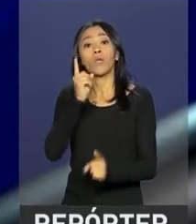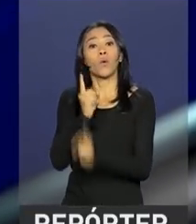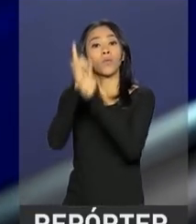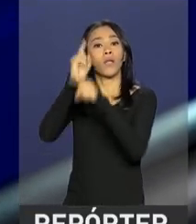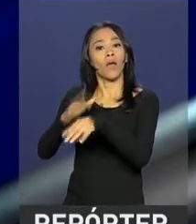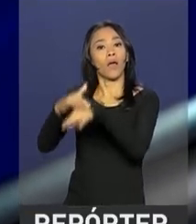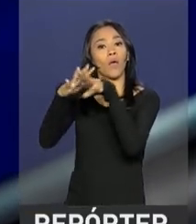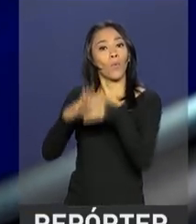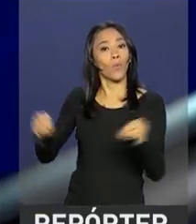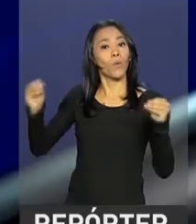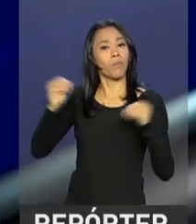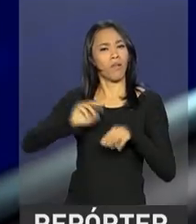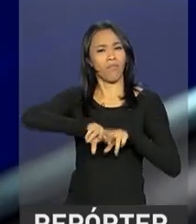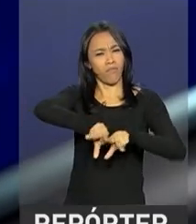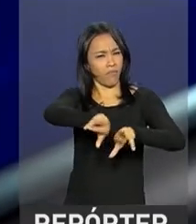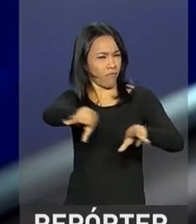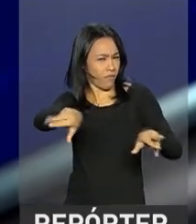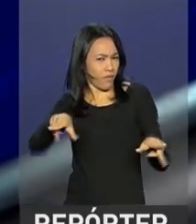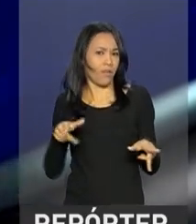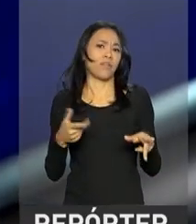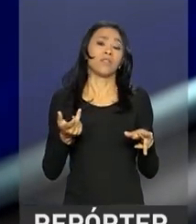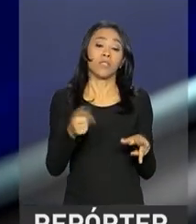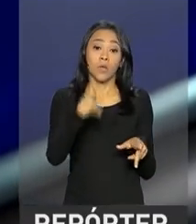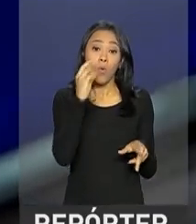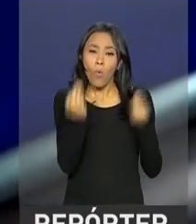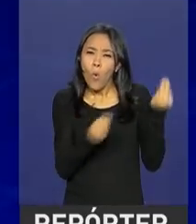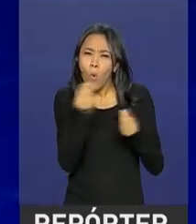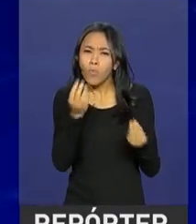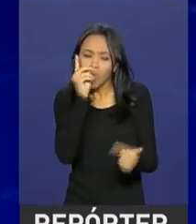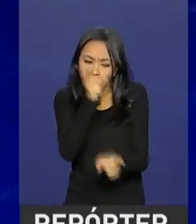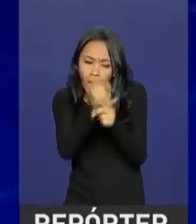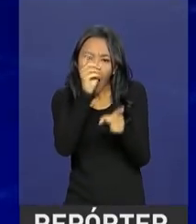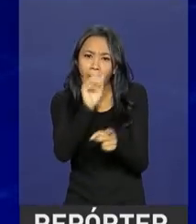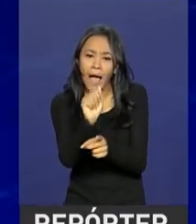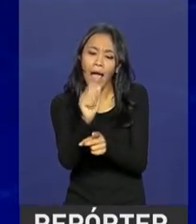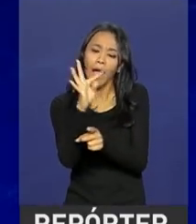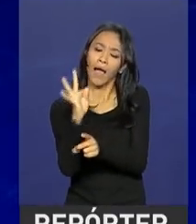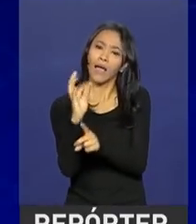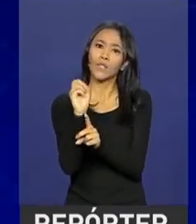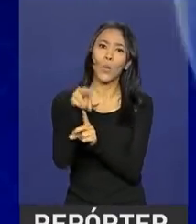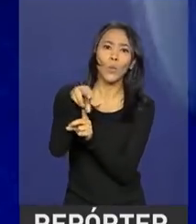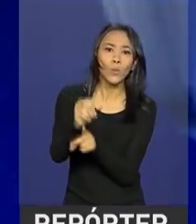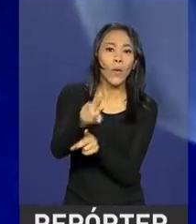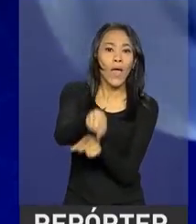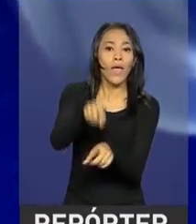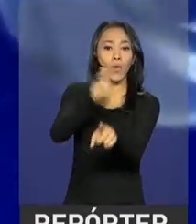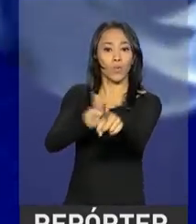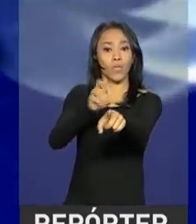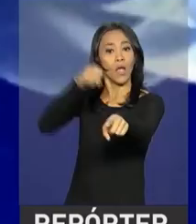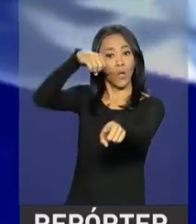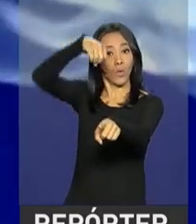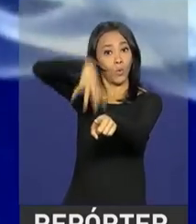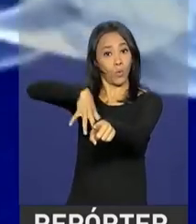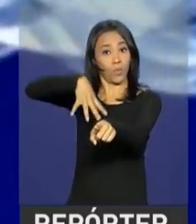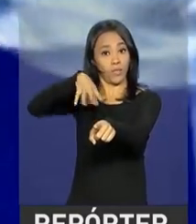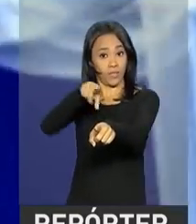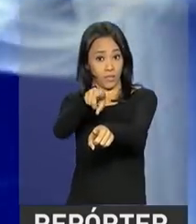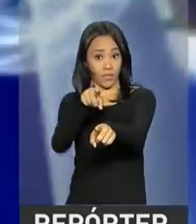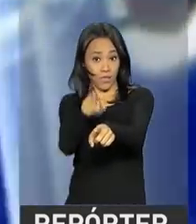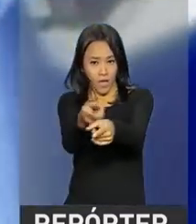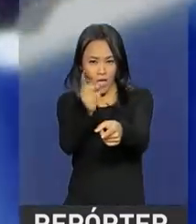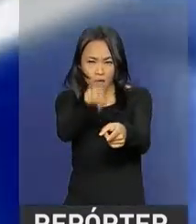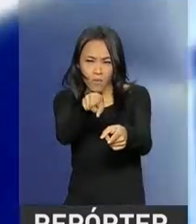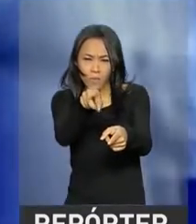doenças. Uma das formas para enxergar a estrutura de um átomo é usando a luz síncrotron, um tipo de radiação